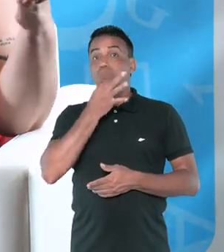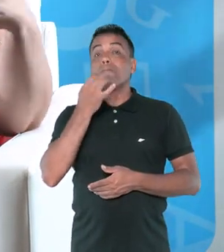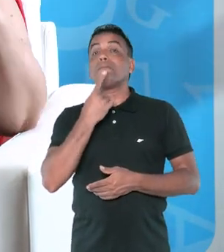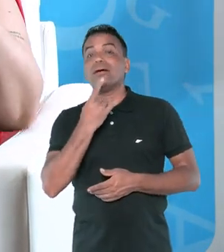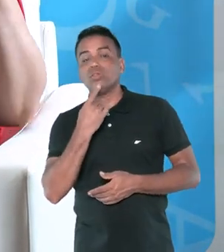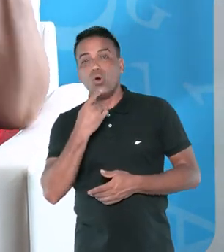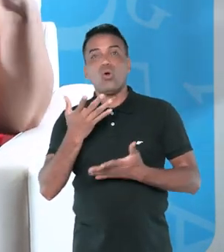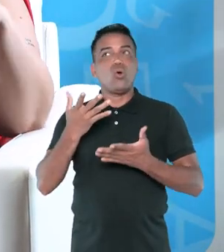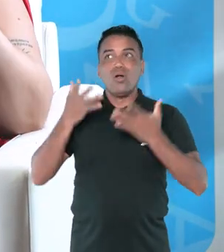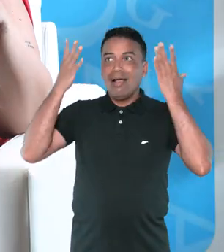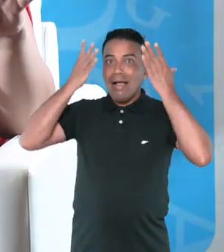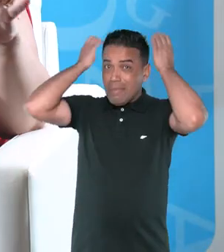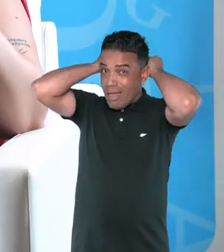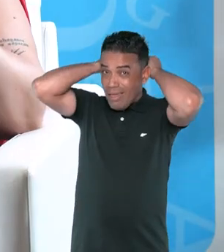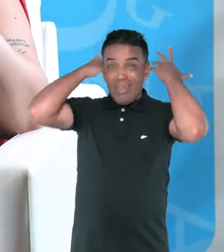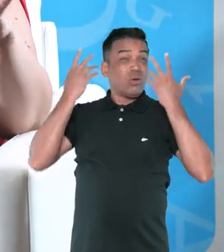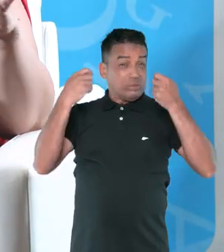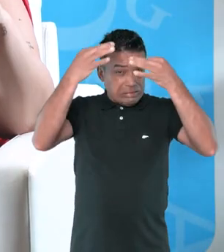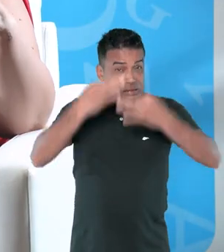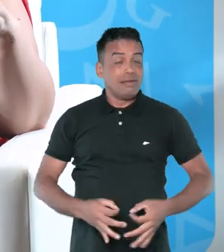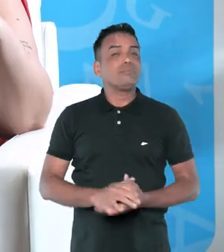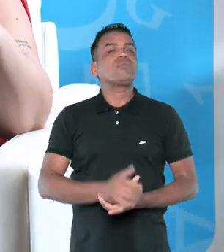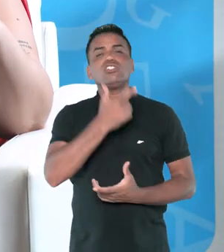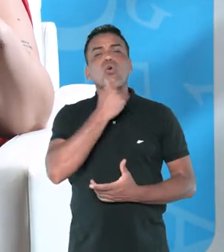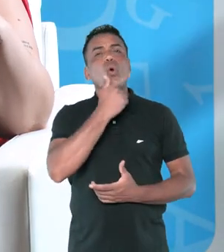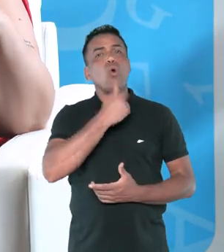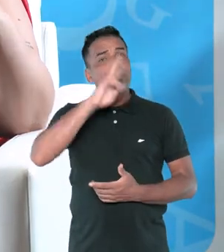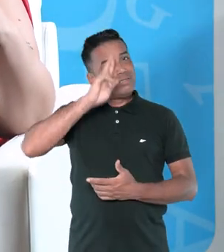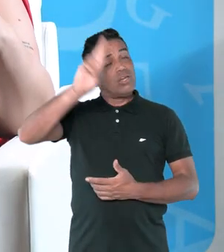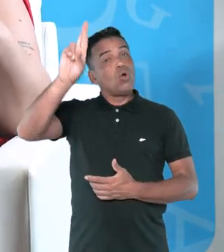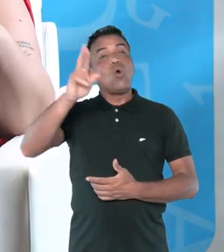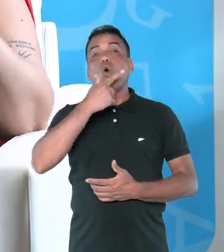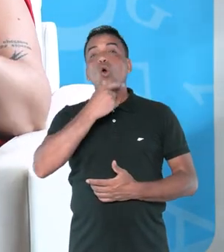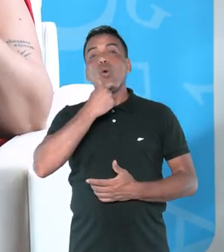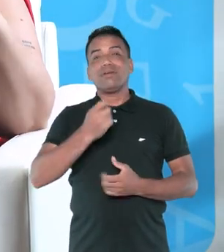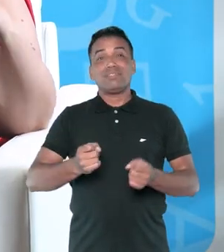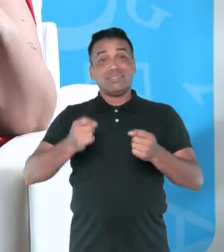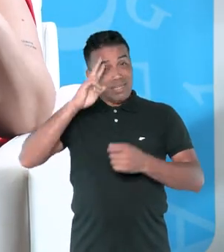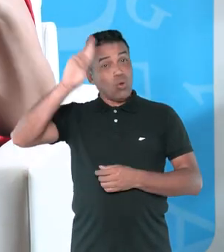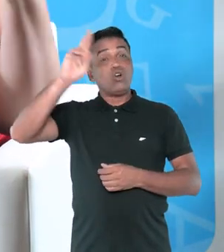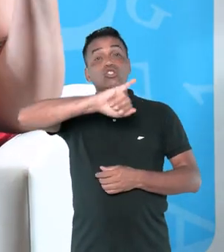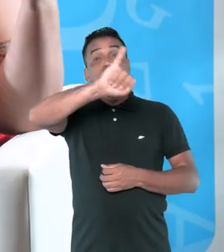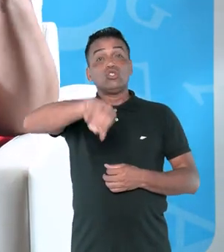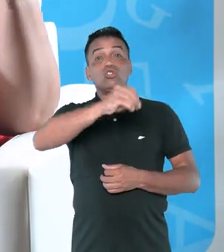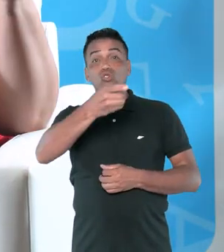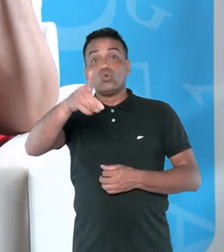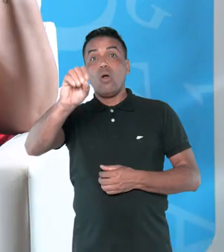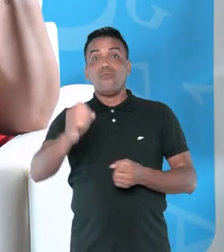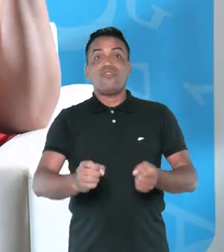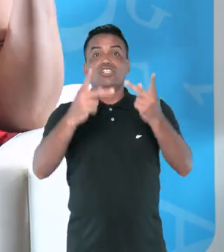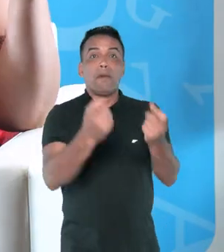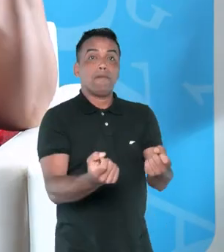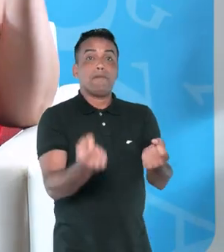podia usar fivela, não sei como. E aí tinha um senhor que vendia pipoca na frente, que era esse seu João, e eu adorava ele, um senhorzinho que vinha de